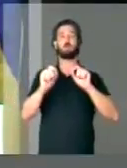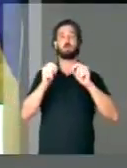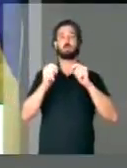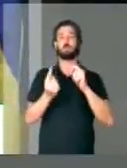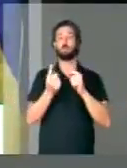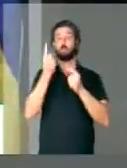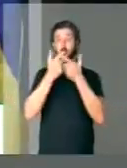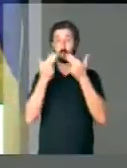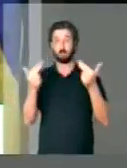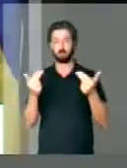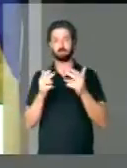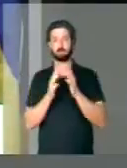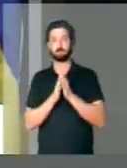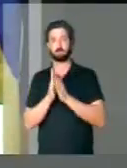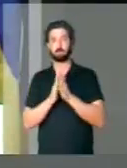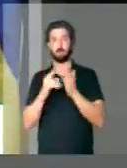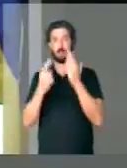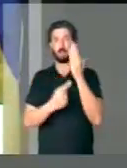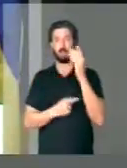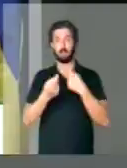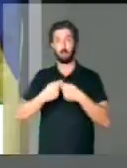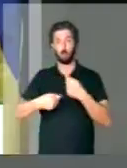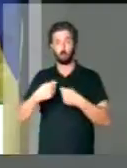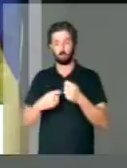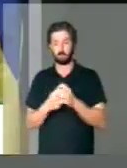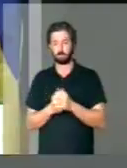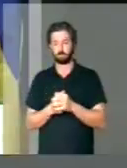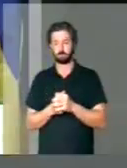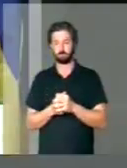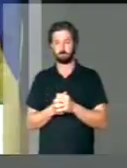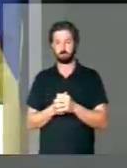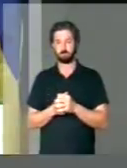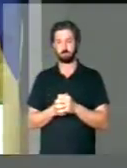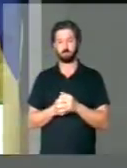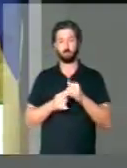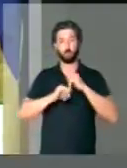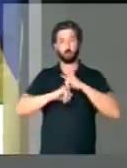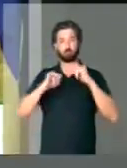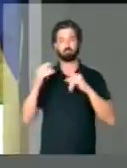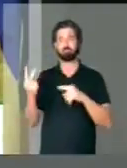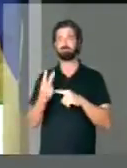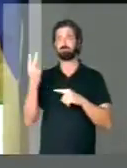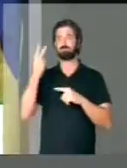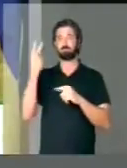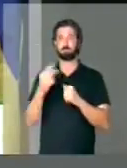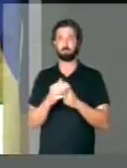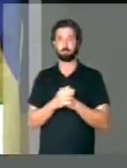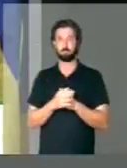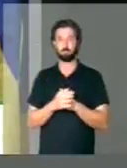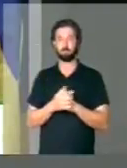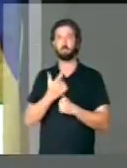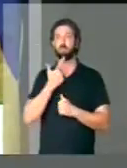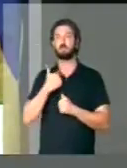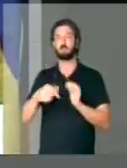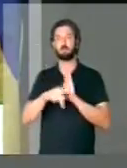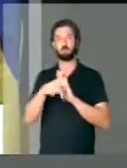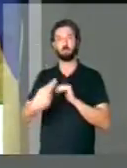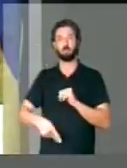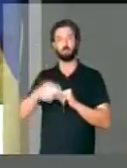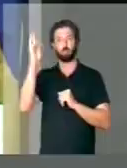notícia, principalmente no Caderno Economia, a uma notícia que engrandece o espírito do